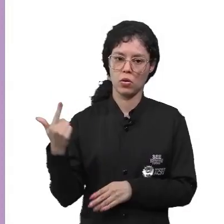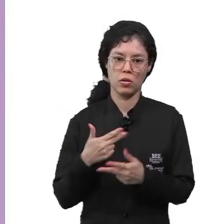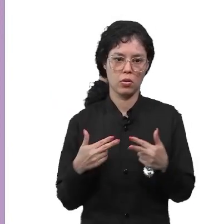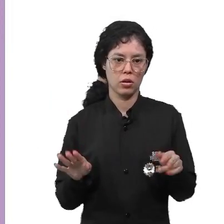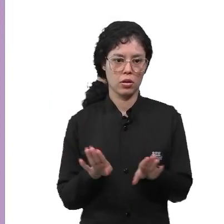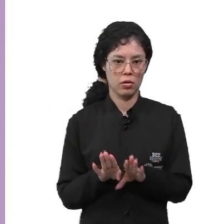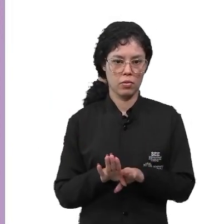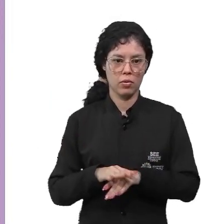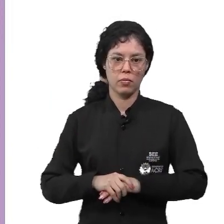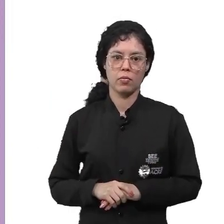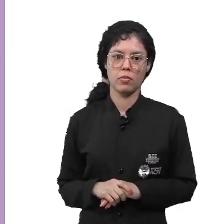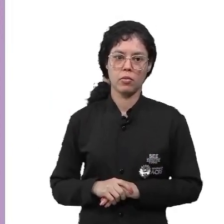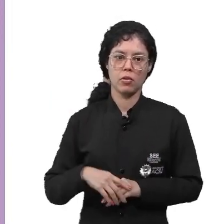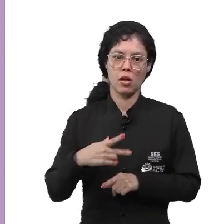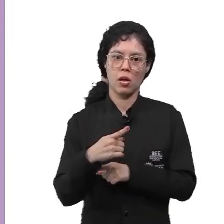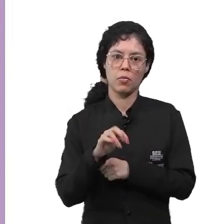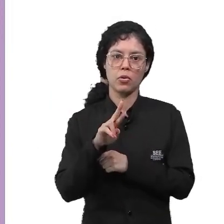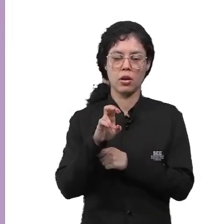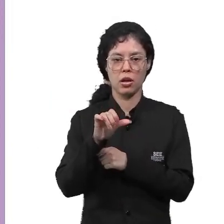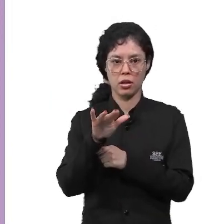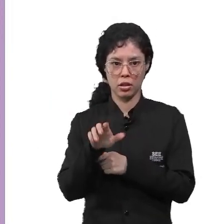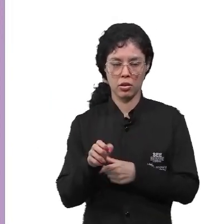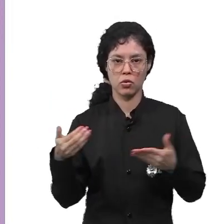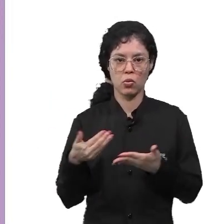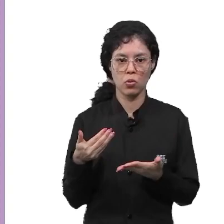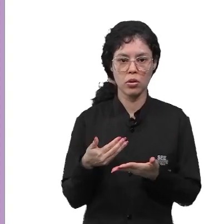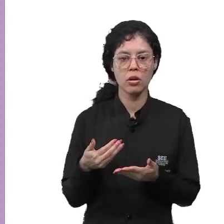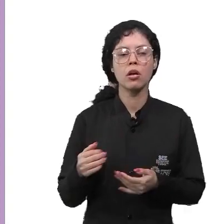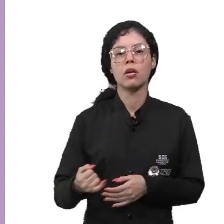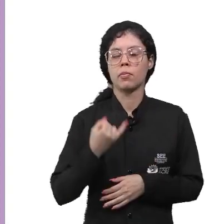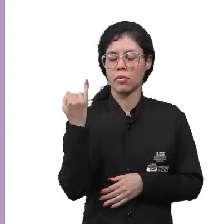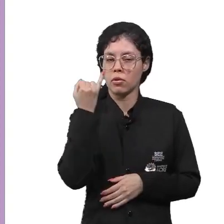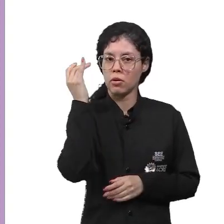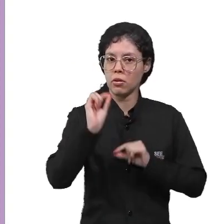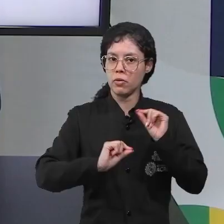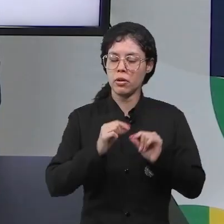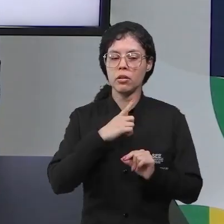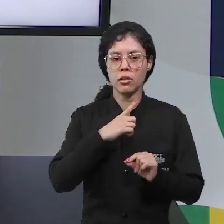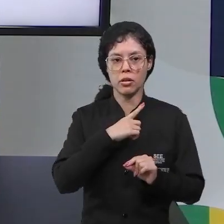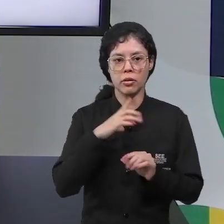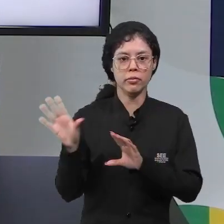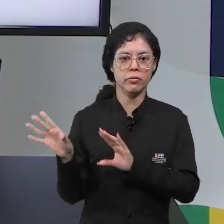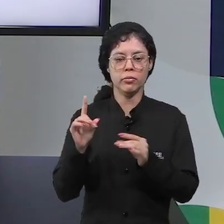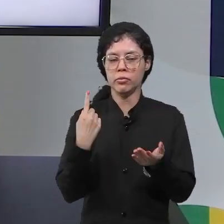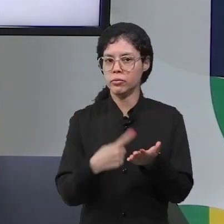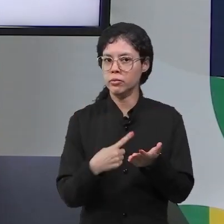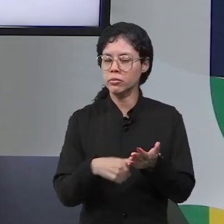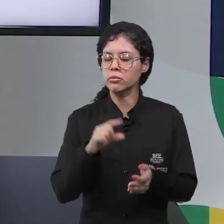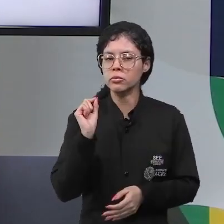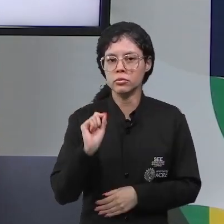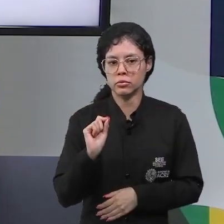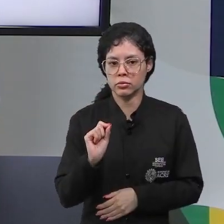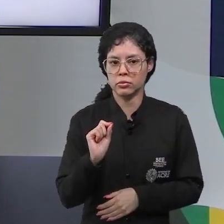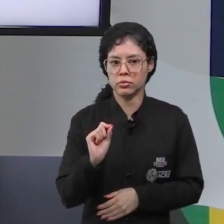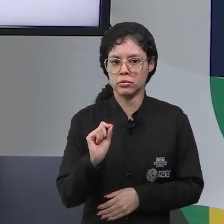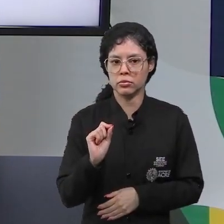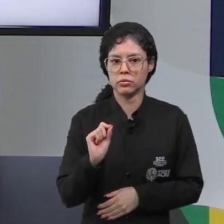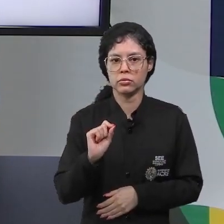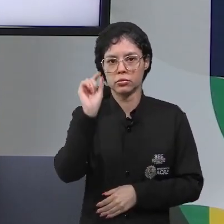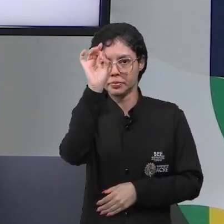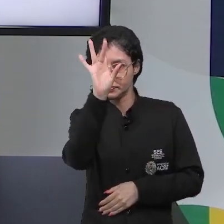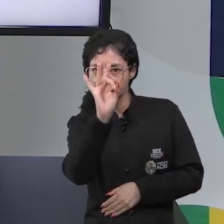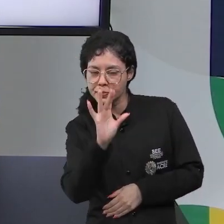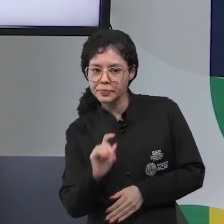também, pluralidade de cultura. Hoje é fundamental que tenhamos que levar em consideração que